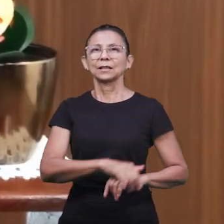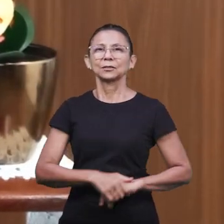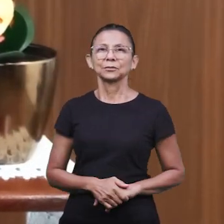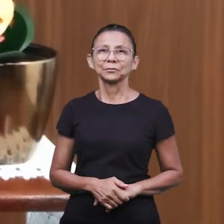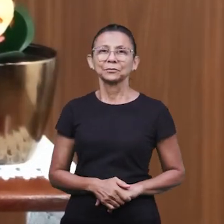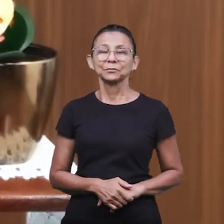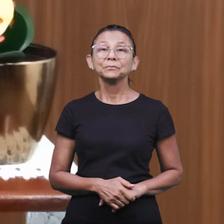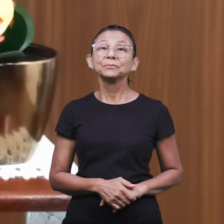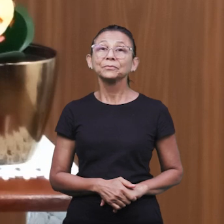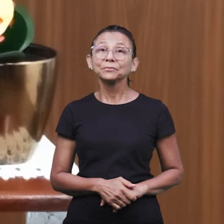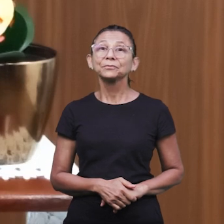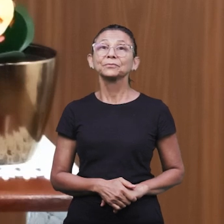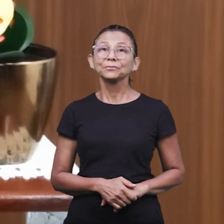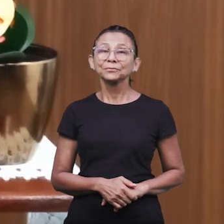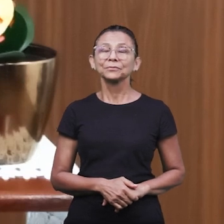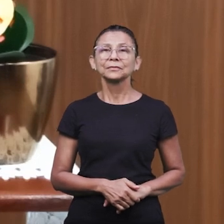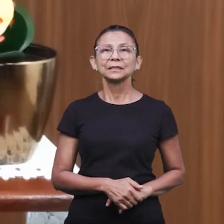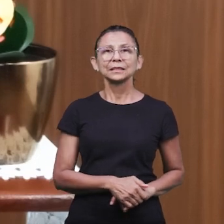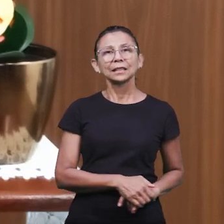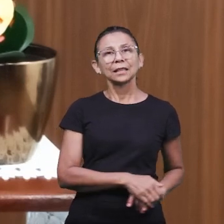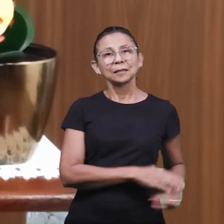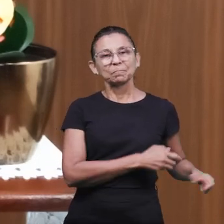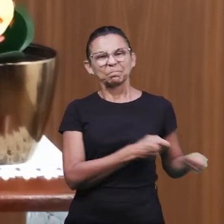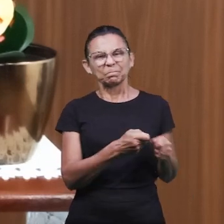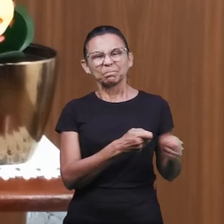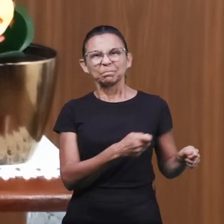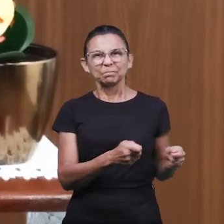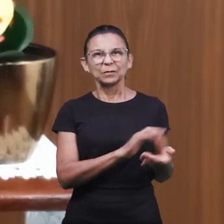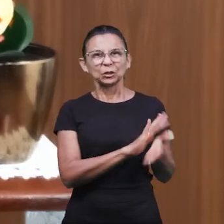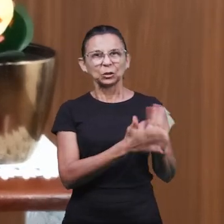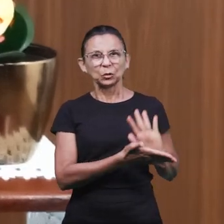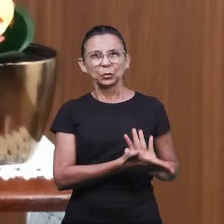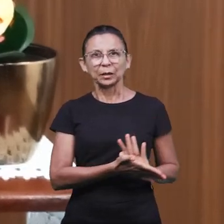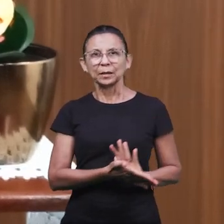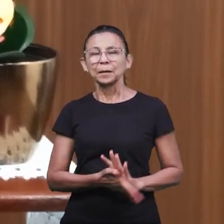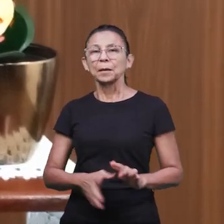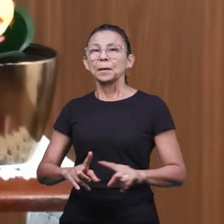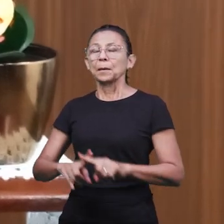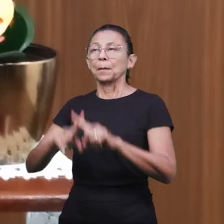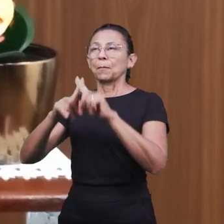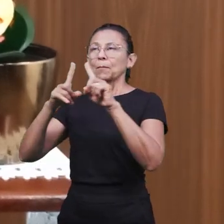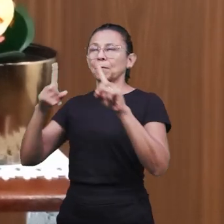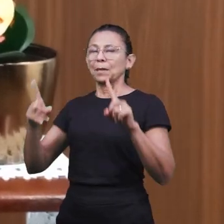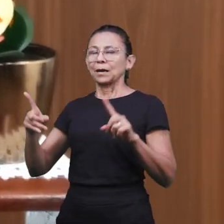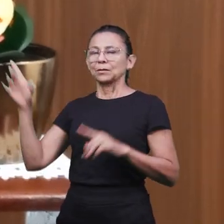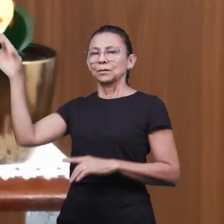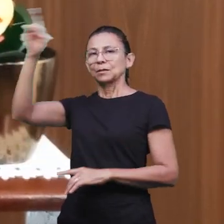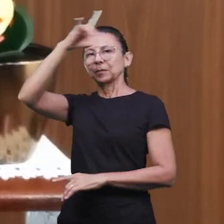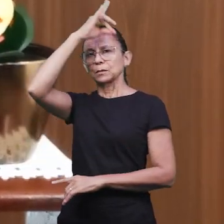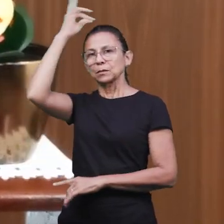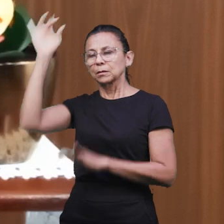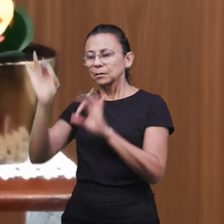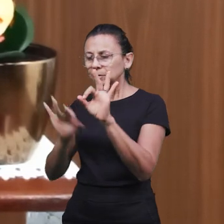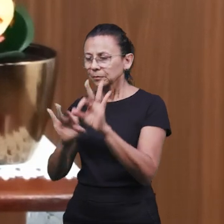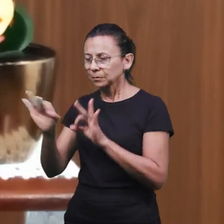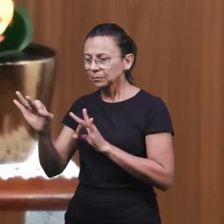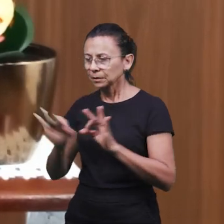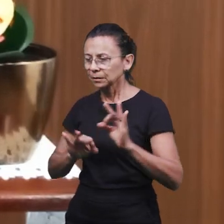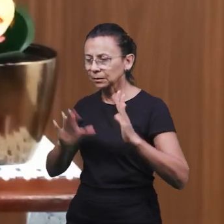pura, incontaminada. Por que pura e incontaminada? Porque guardou e tem guardado a sua